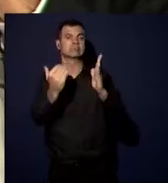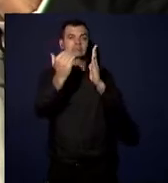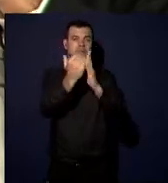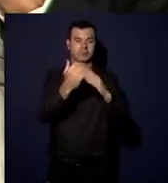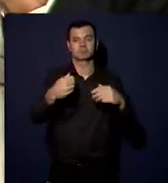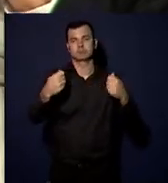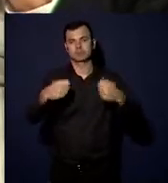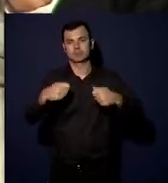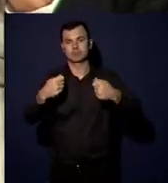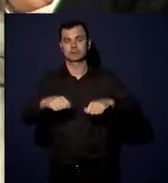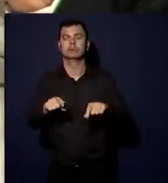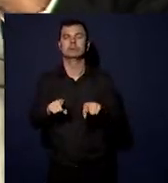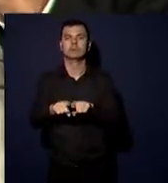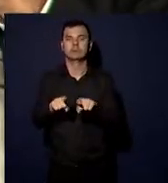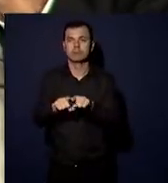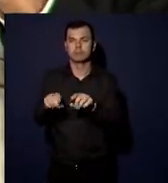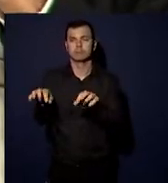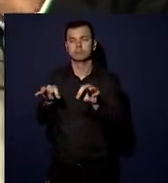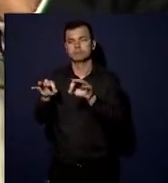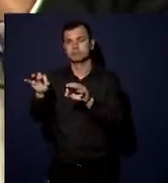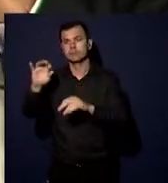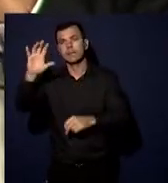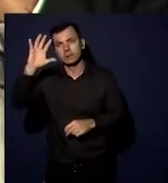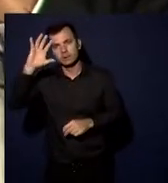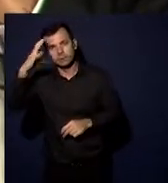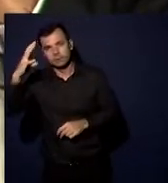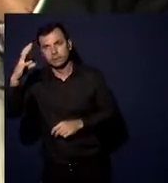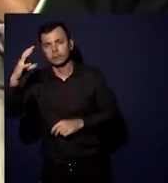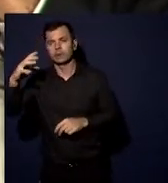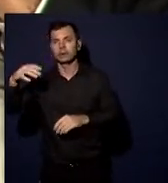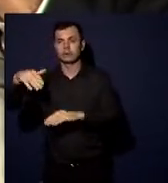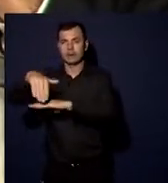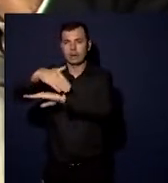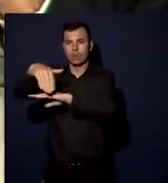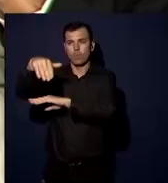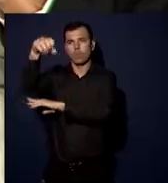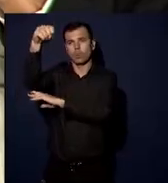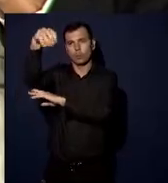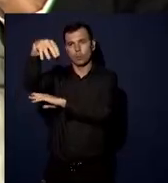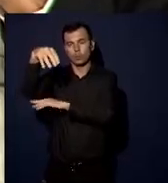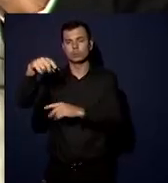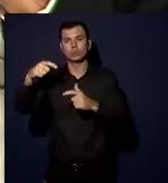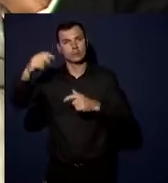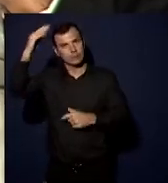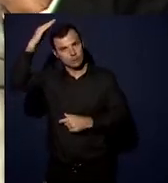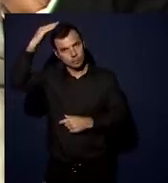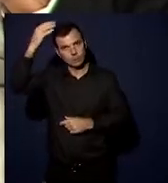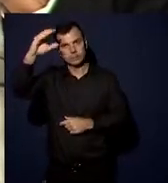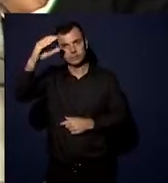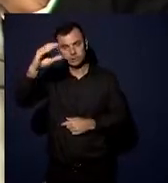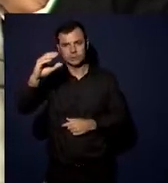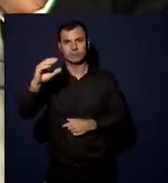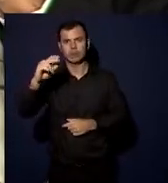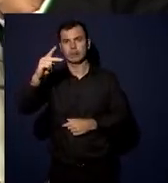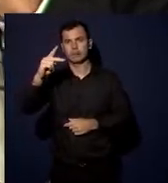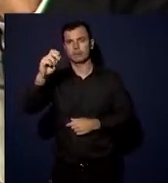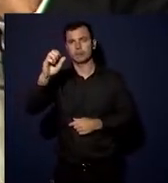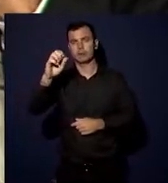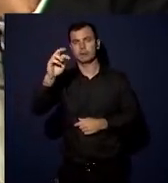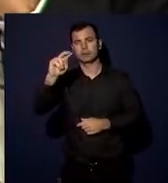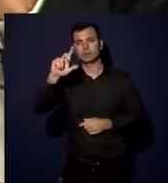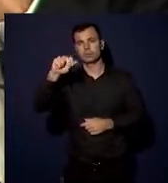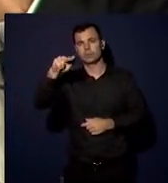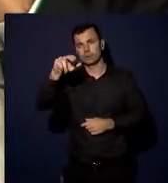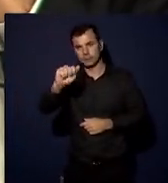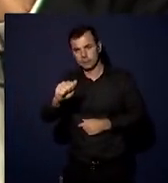de soluções iluminação pública como Curitiba Petrolina Uberlândia né onde